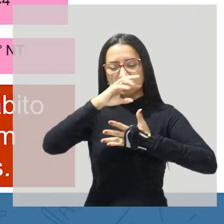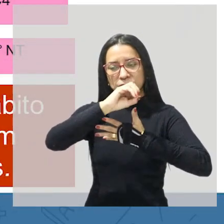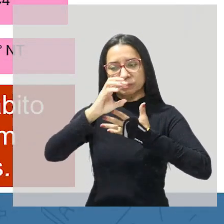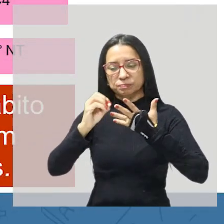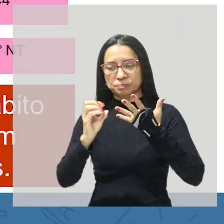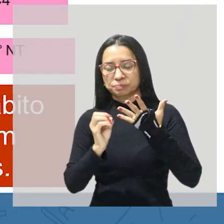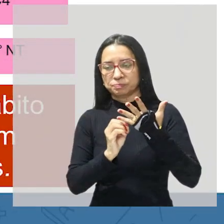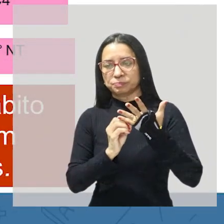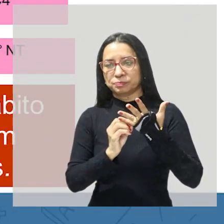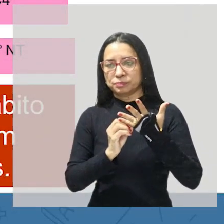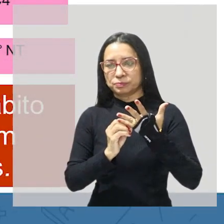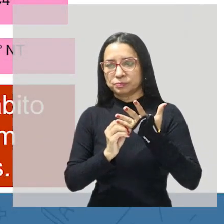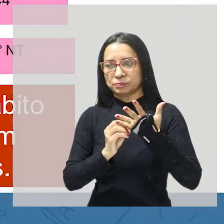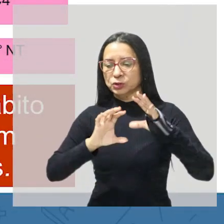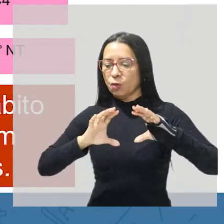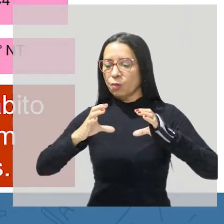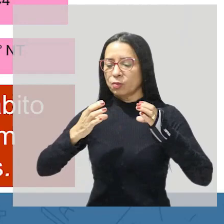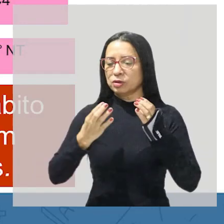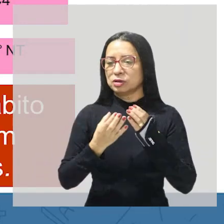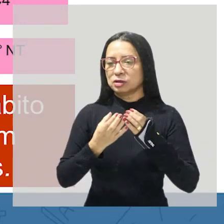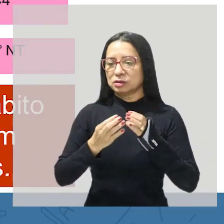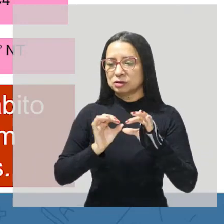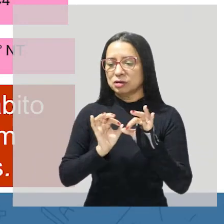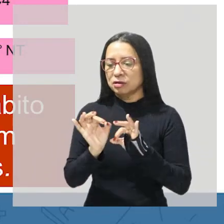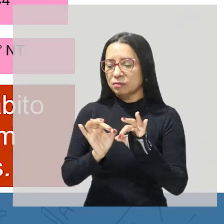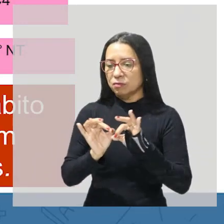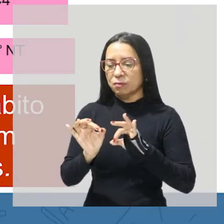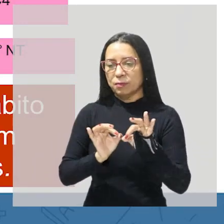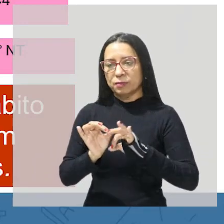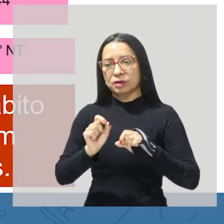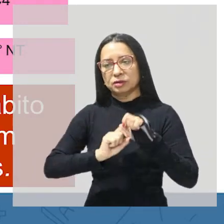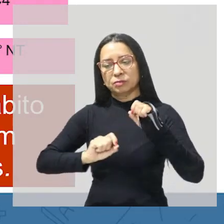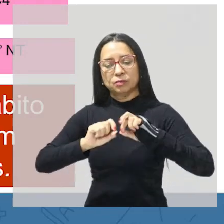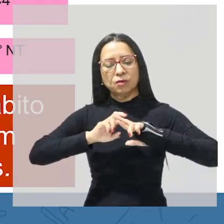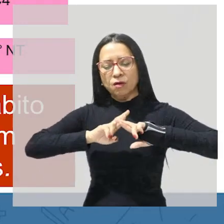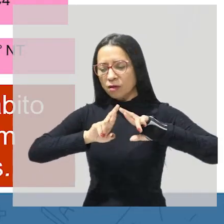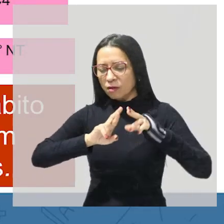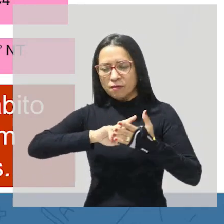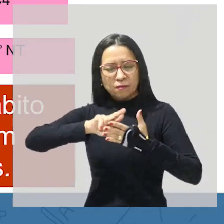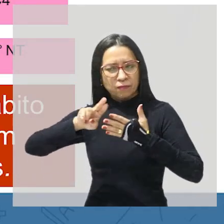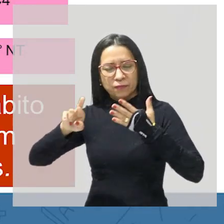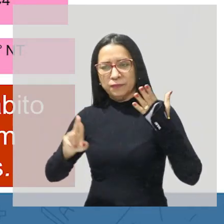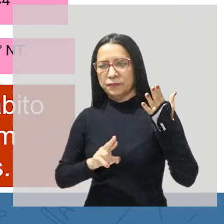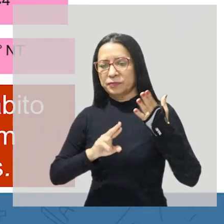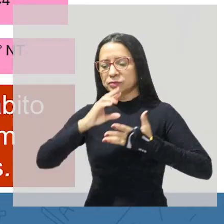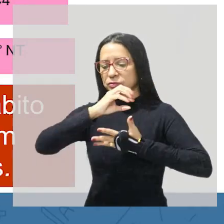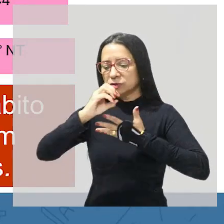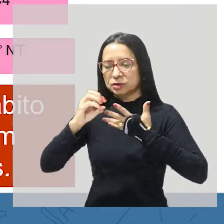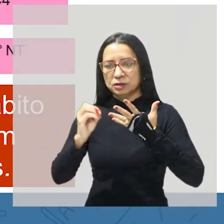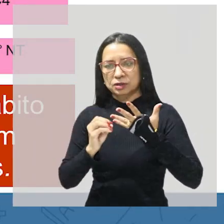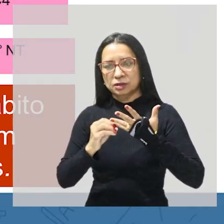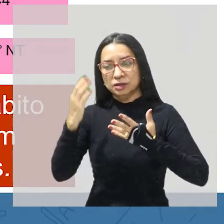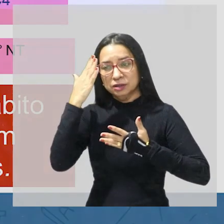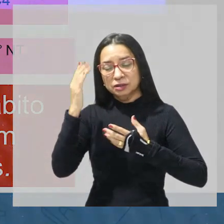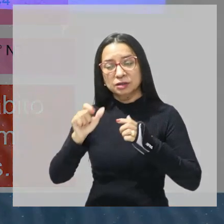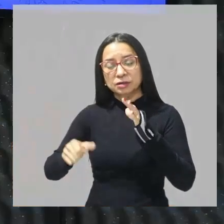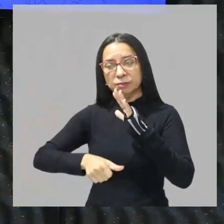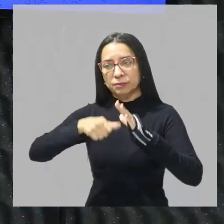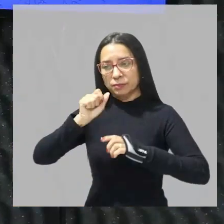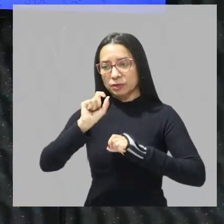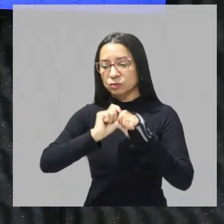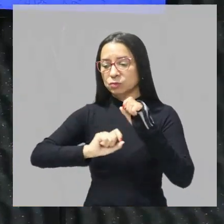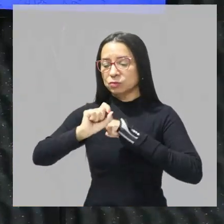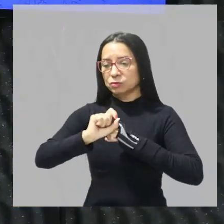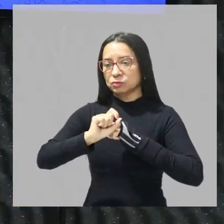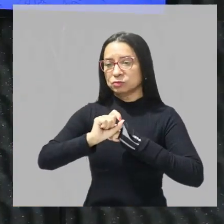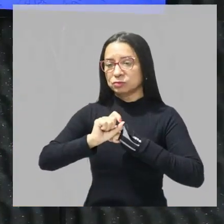Porque uma teia alimentar, ela é formada por várias cadeias alimentares. Então, entenda primeiro o que é uma cadeia alimentar, de que ela é